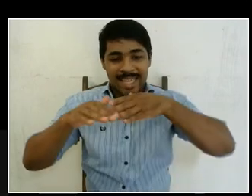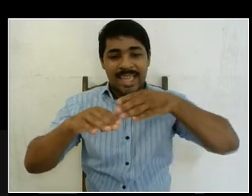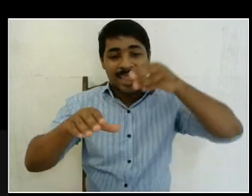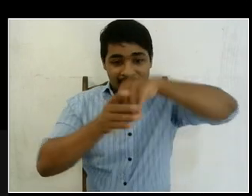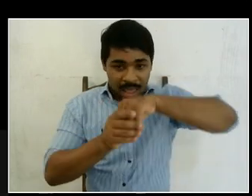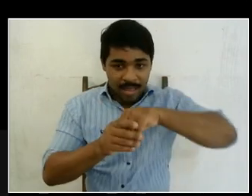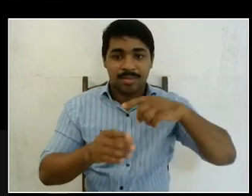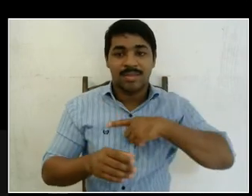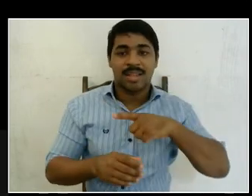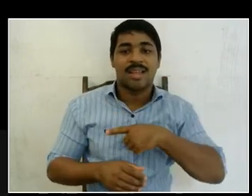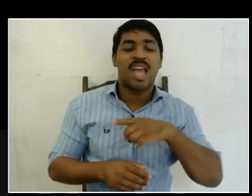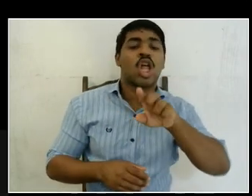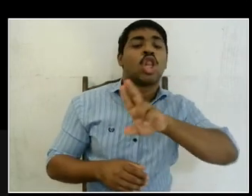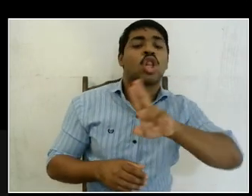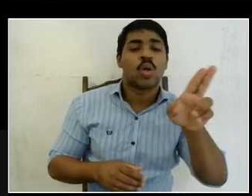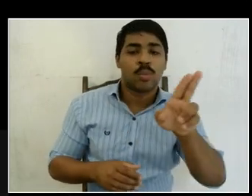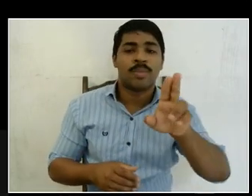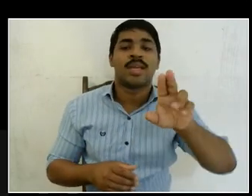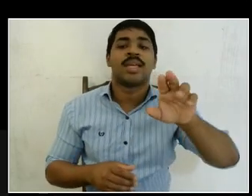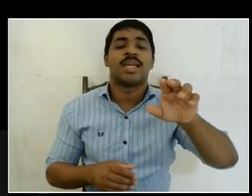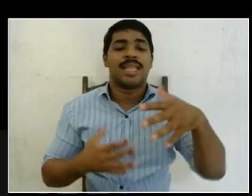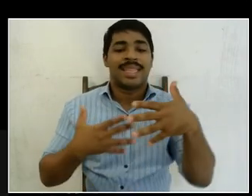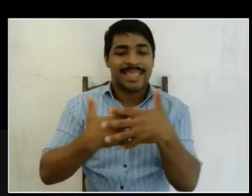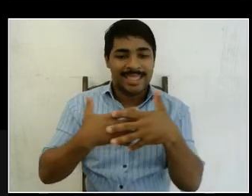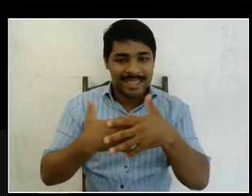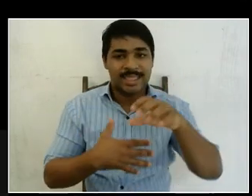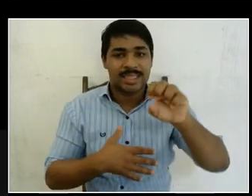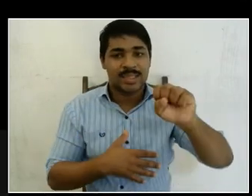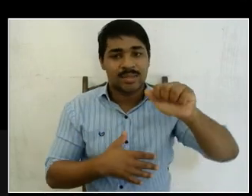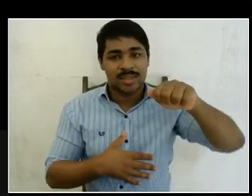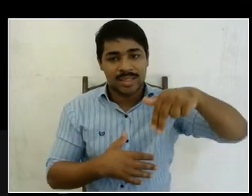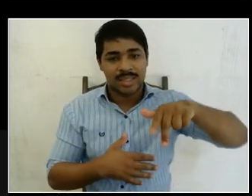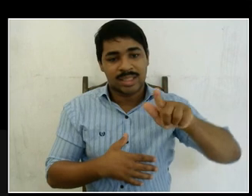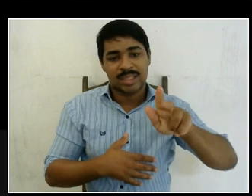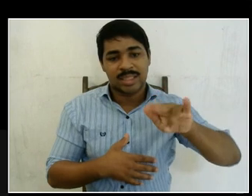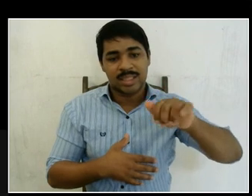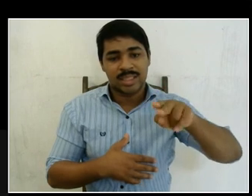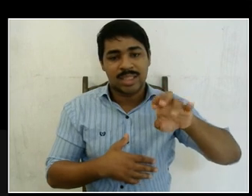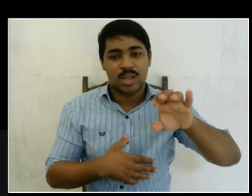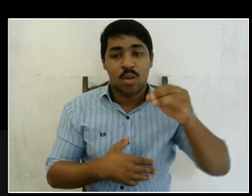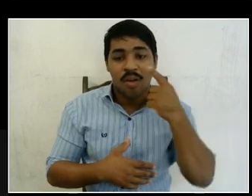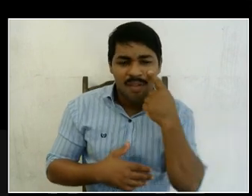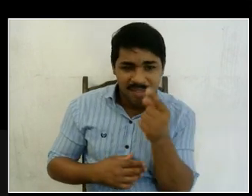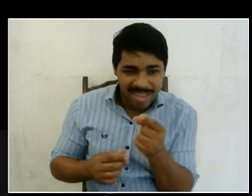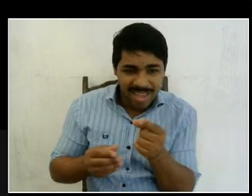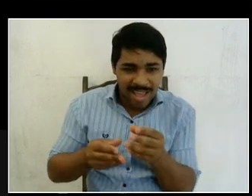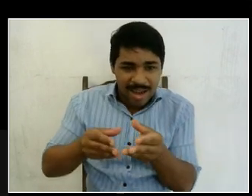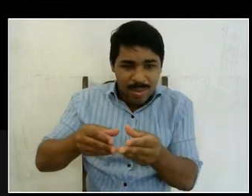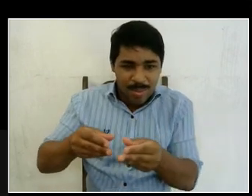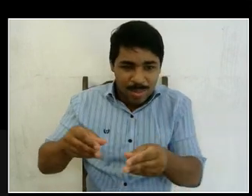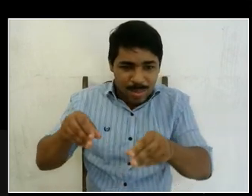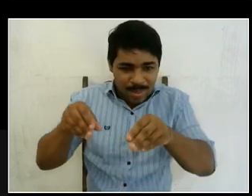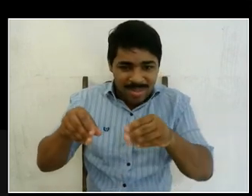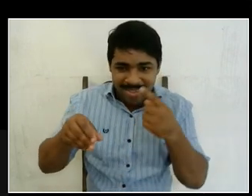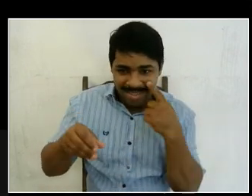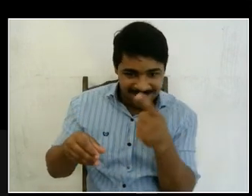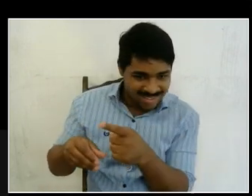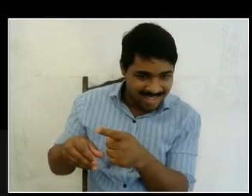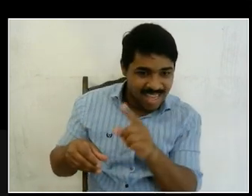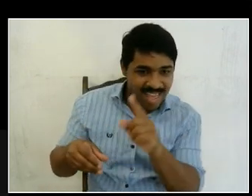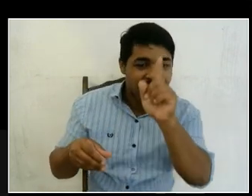nós estamos vendo, né, as células sanguíneas, que aqui, por exemplo, é um glóbulo vermelho. Então, o tecido